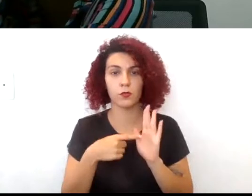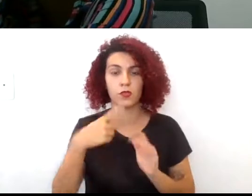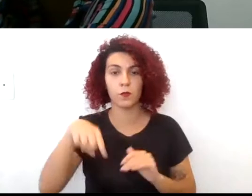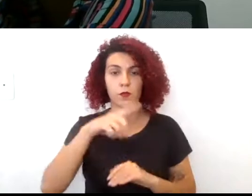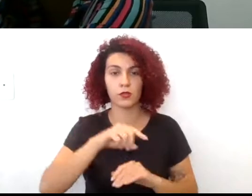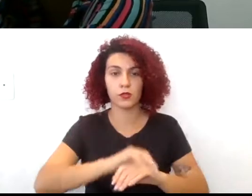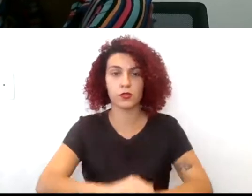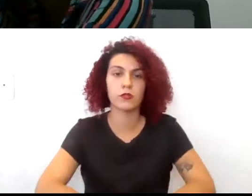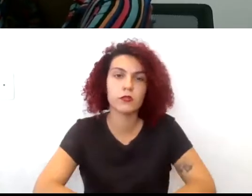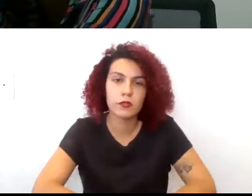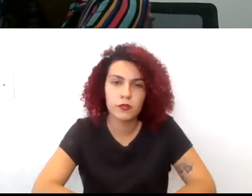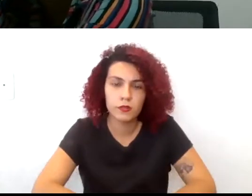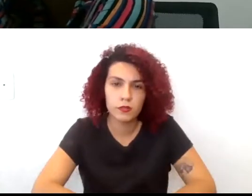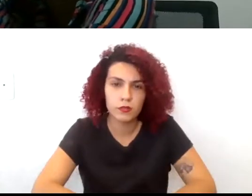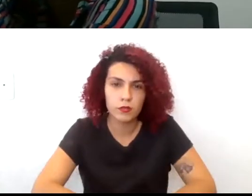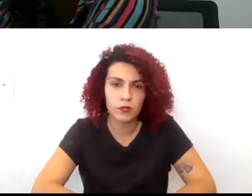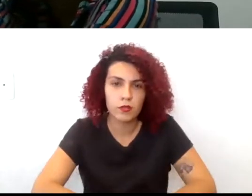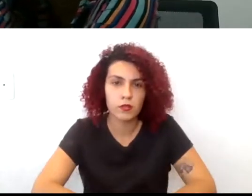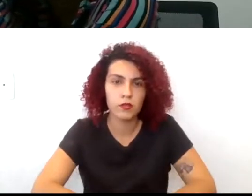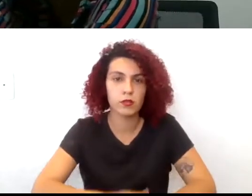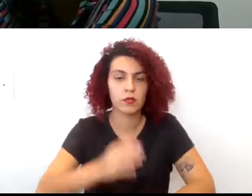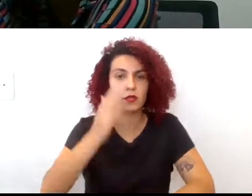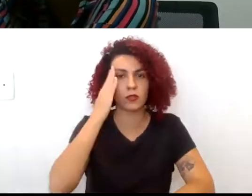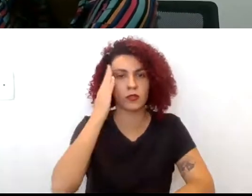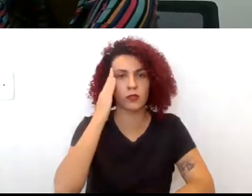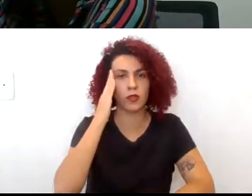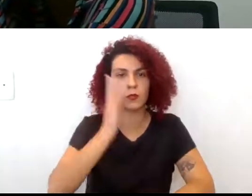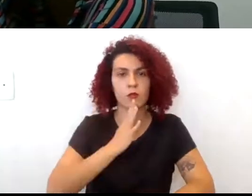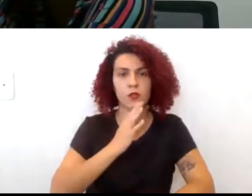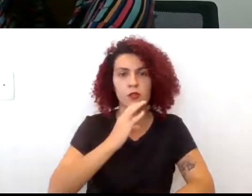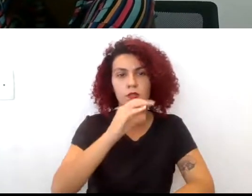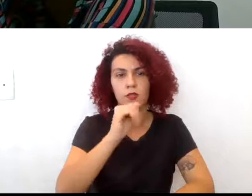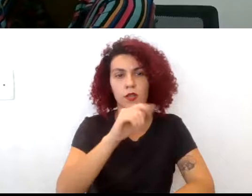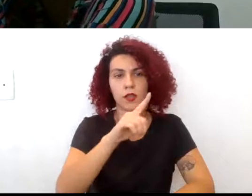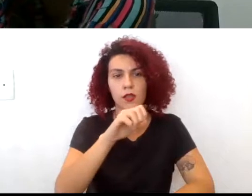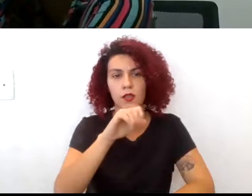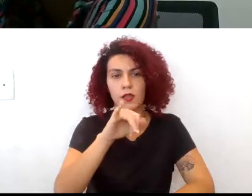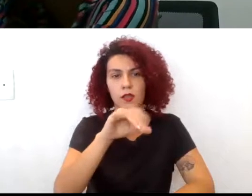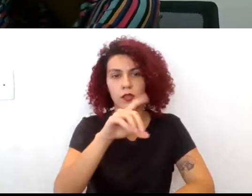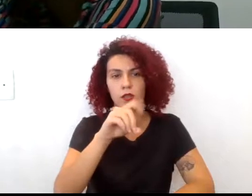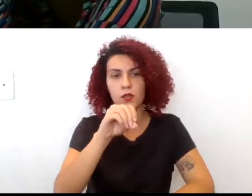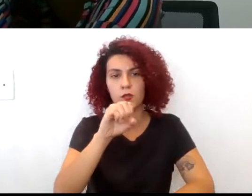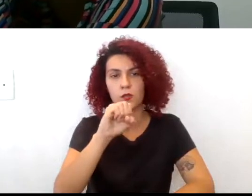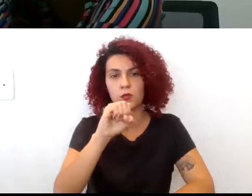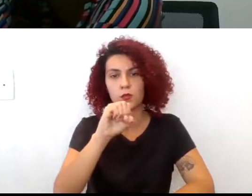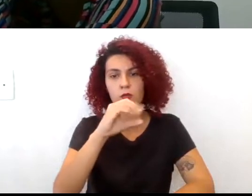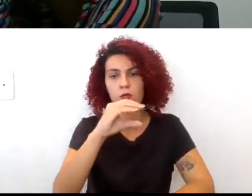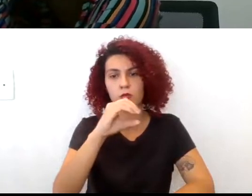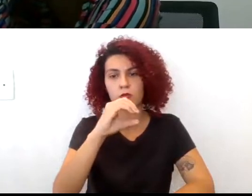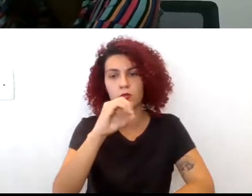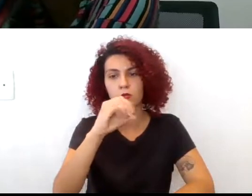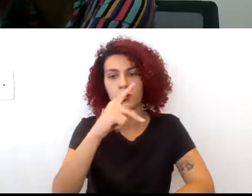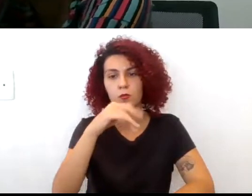fractal para ele sabe que ela endoscópio o jogo do Flamengo ali ó pronto para ele tá que tá